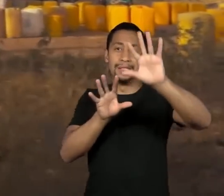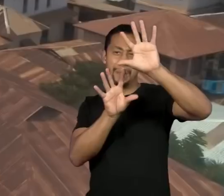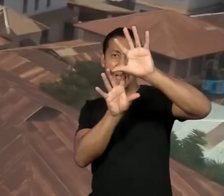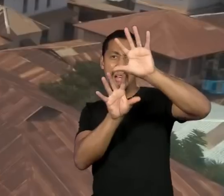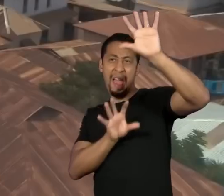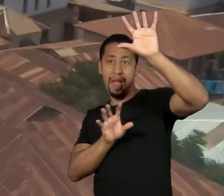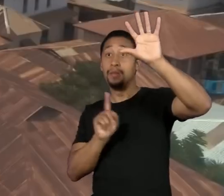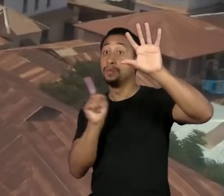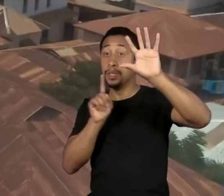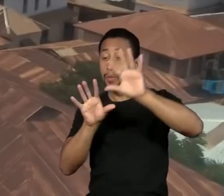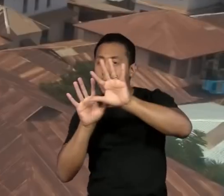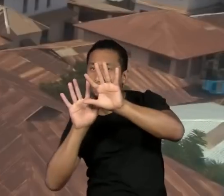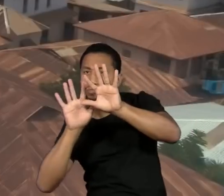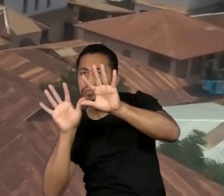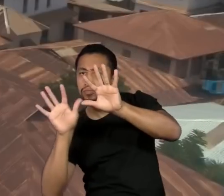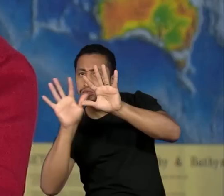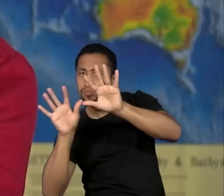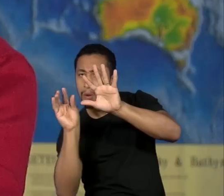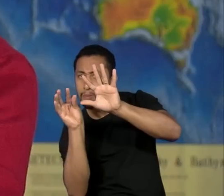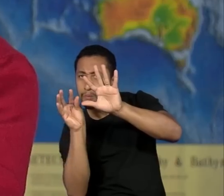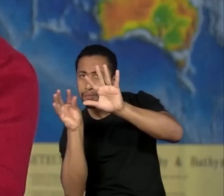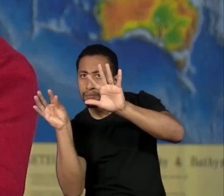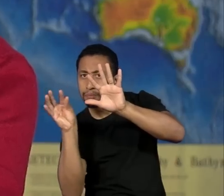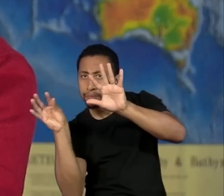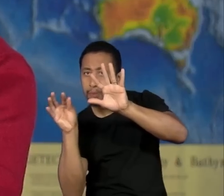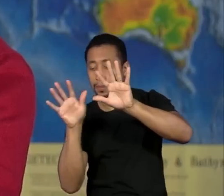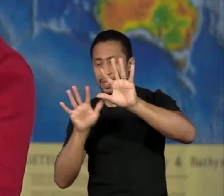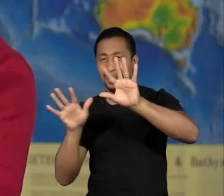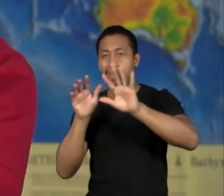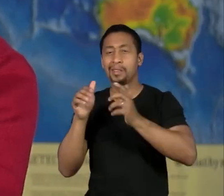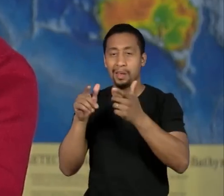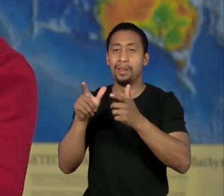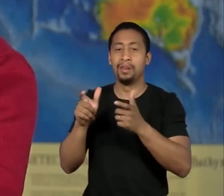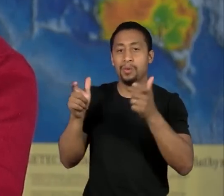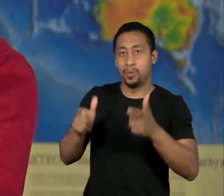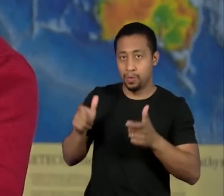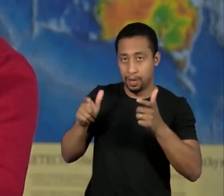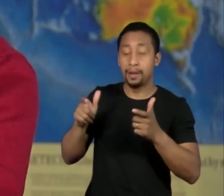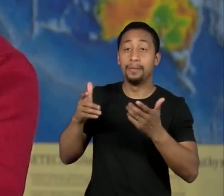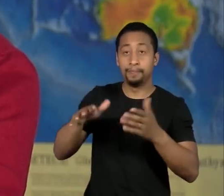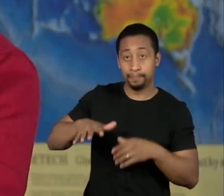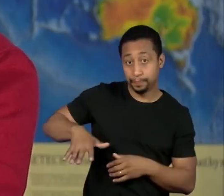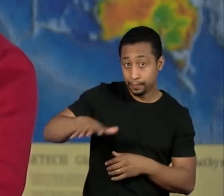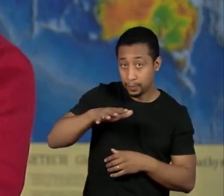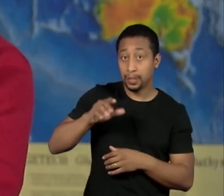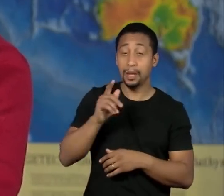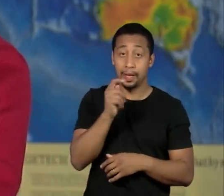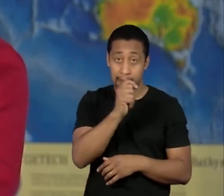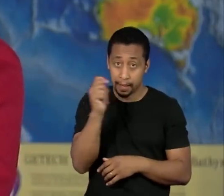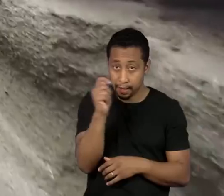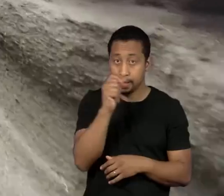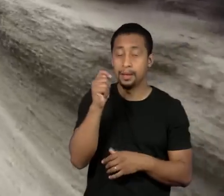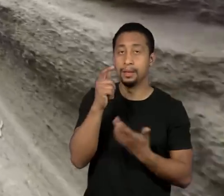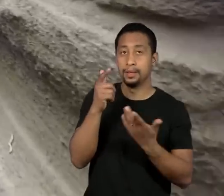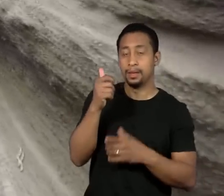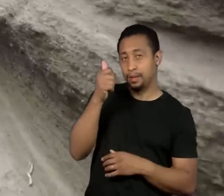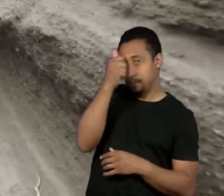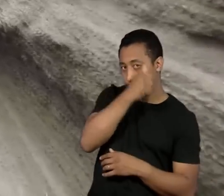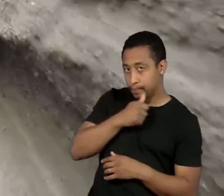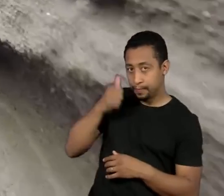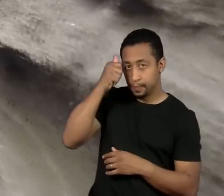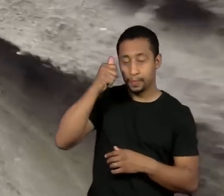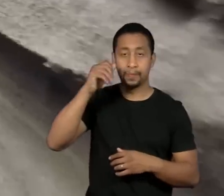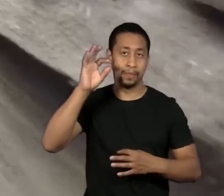que hoje essencialmente tem o Quênia, parte da Tanzânia e parte de Moçambique embaixo, vai se separar.